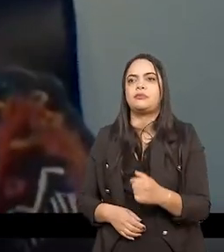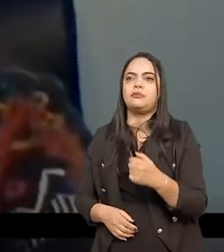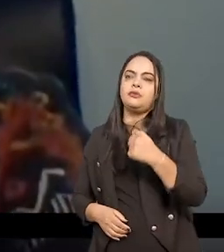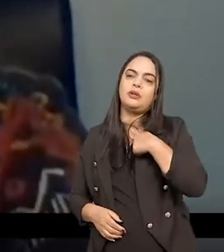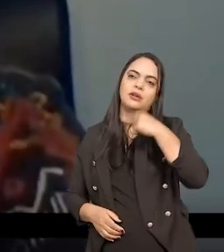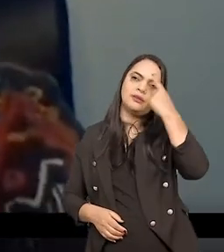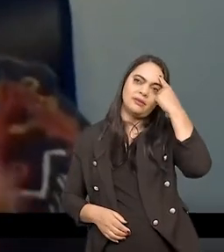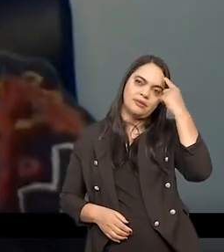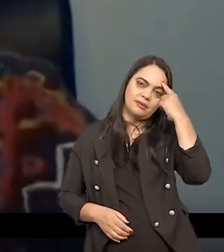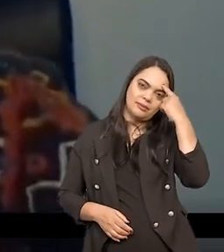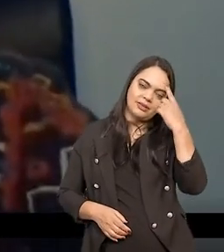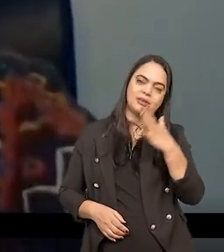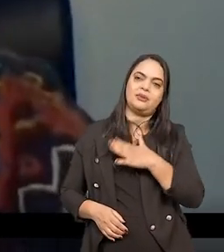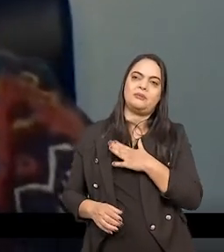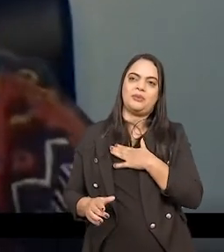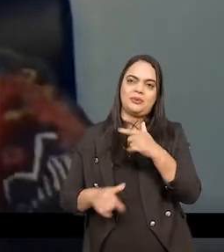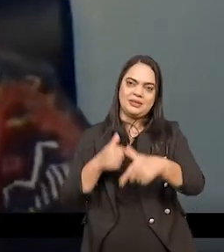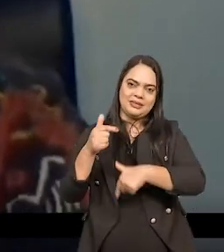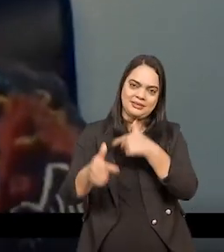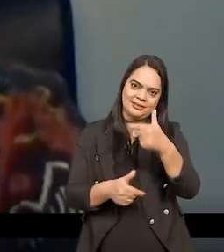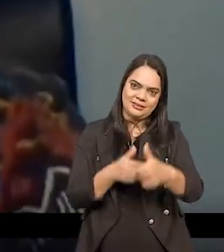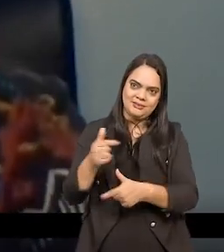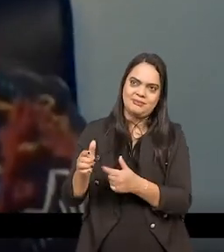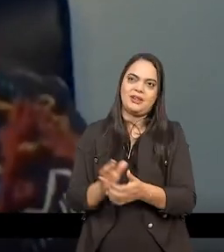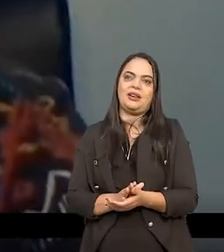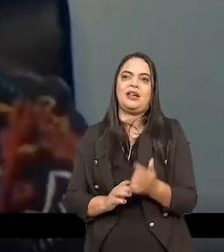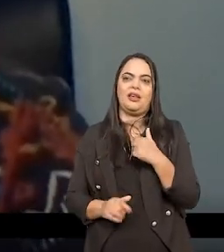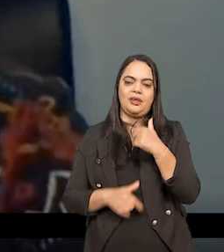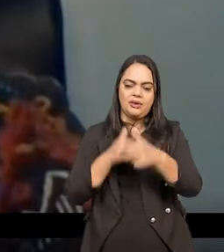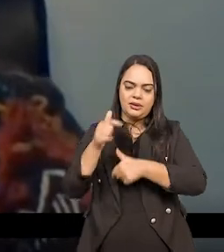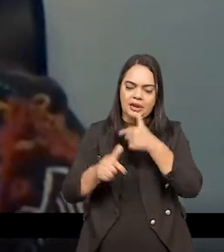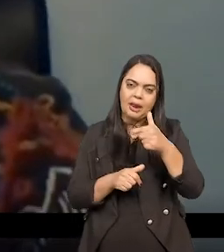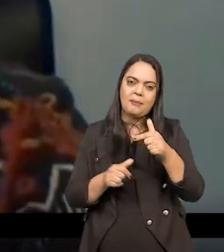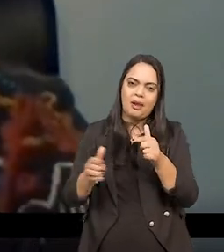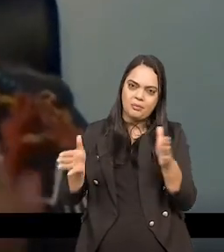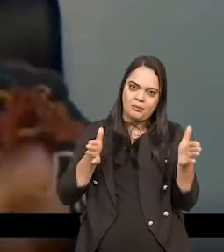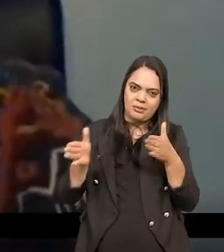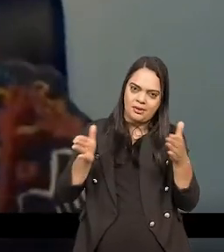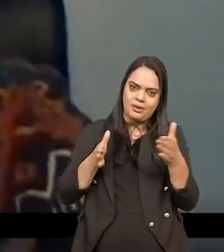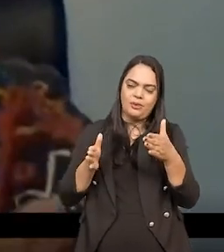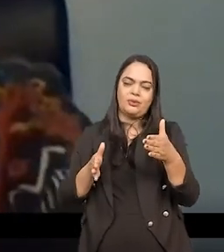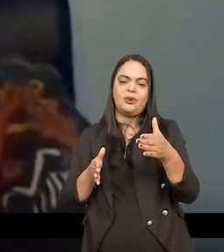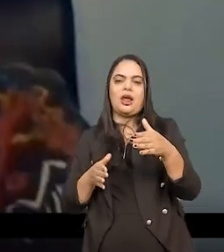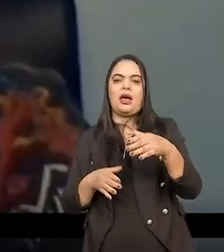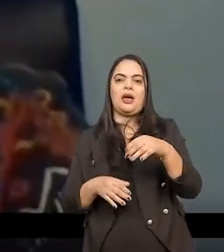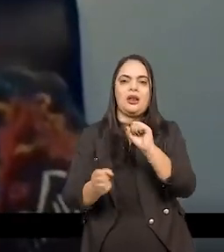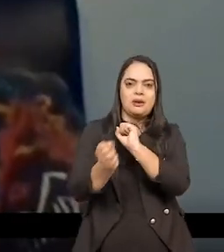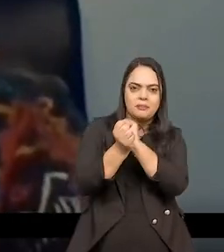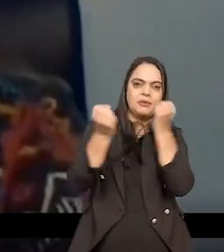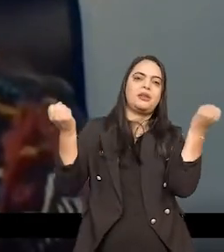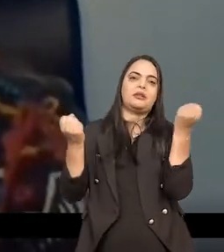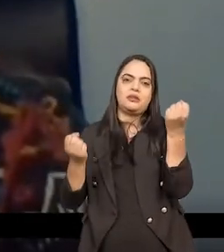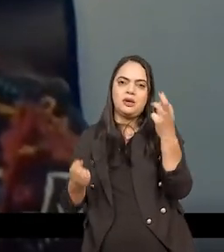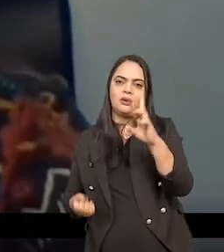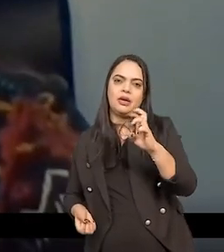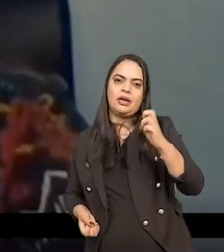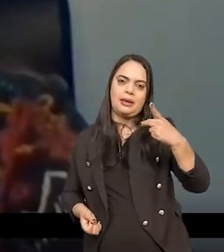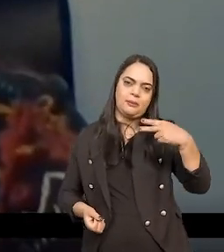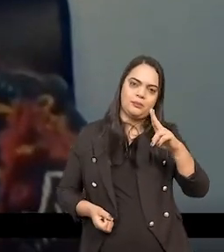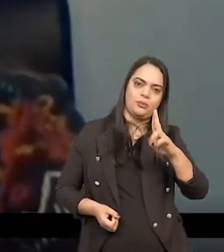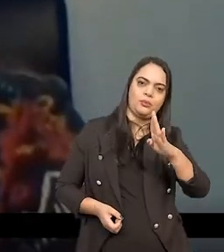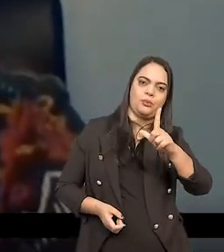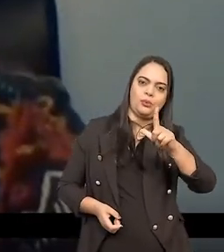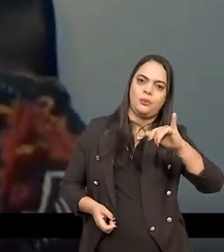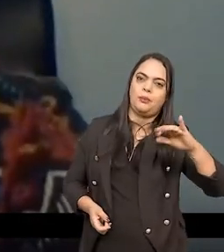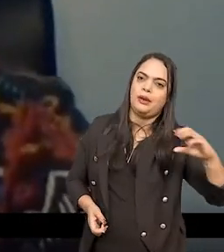que eu trabalho, né? Eu trabalho justamente com essa virada do Império para a República, esse processo de abolição, enfim, e a participação das